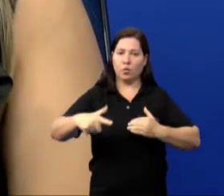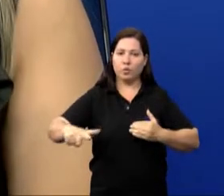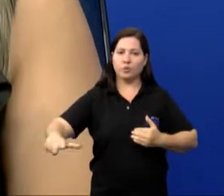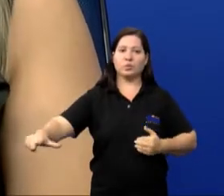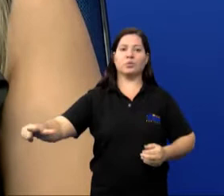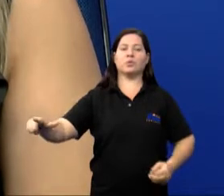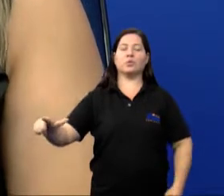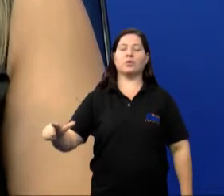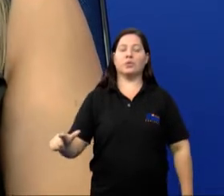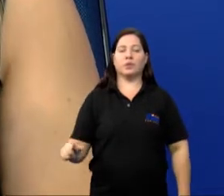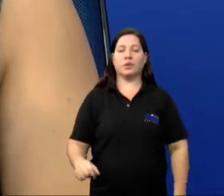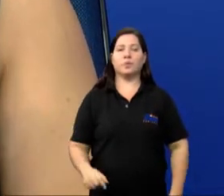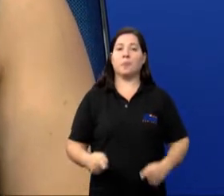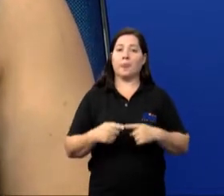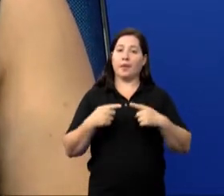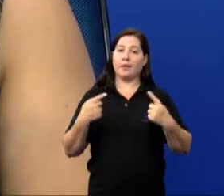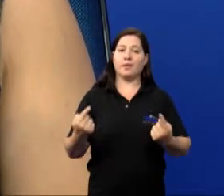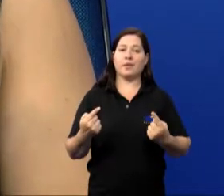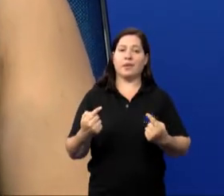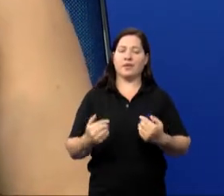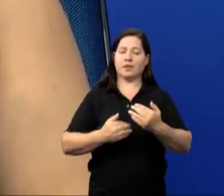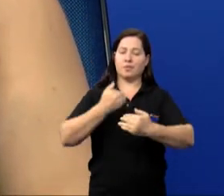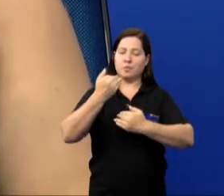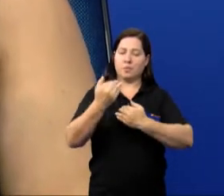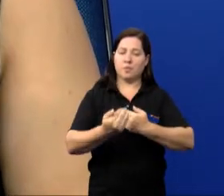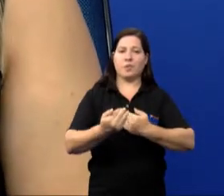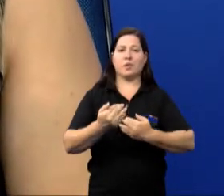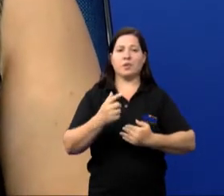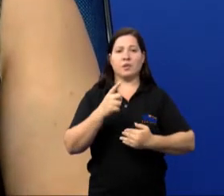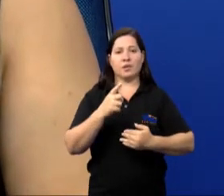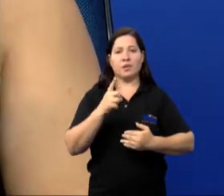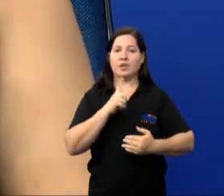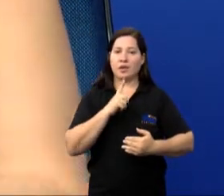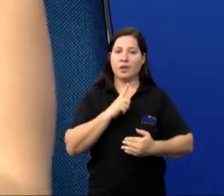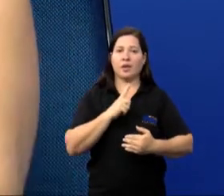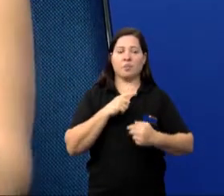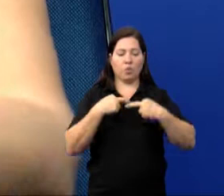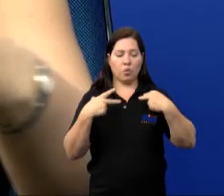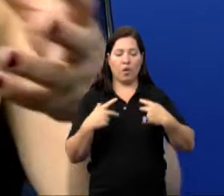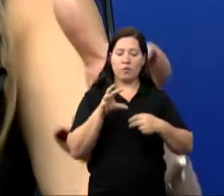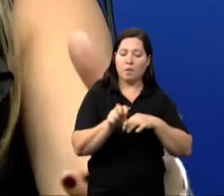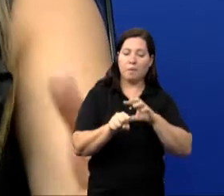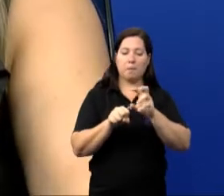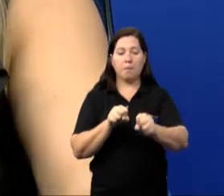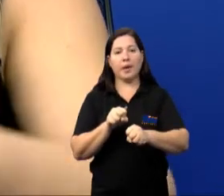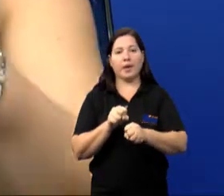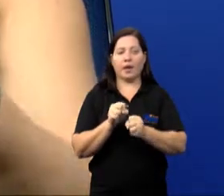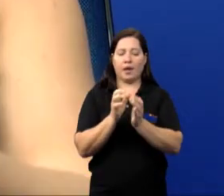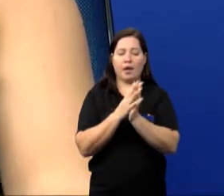aqui faz em destaque para o maior desenvolvimento psíquico da criança naquele período, vai ser o objeto. Que ele vai continuar tentando se